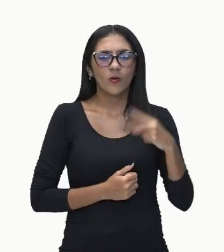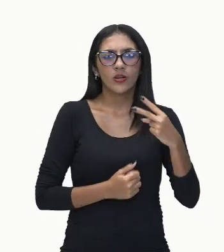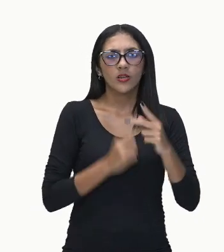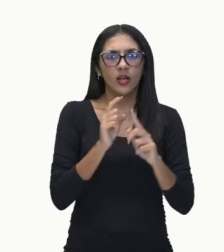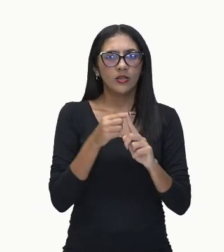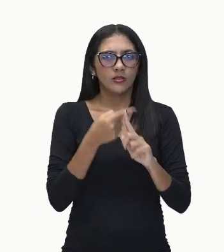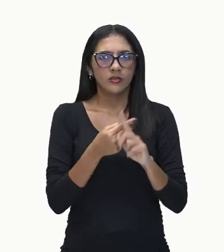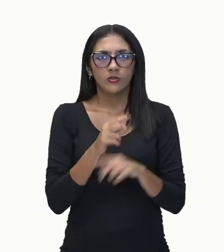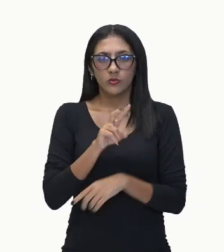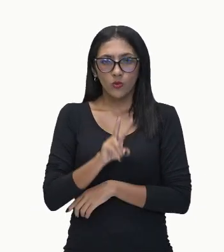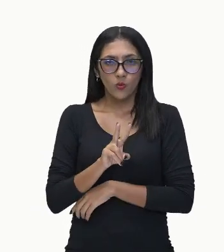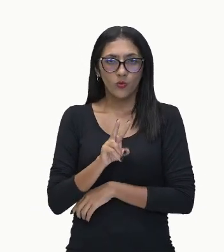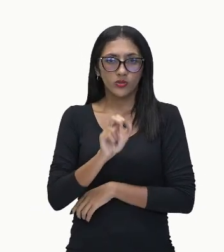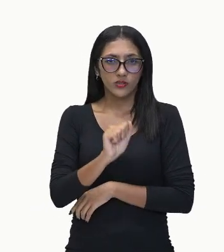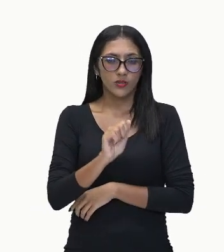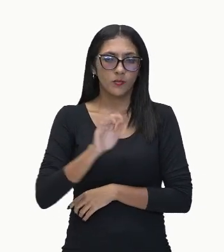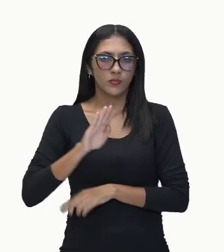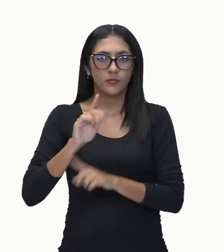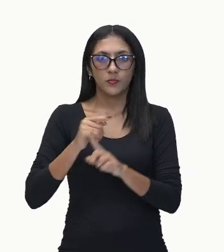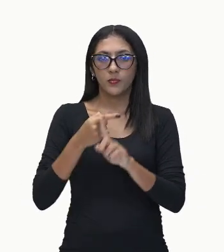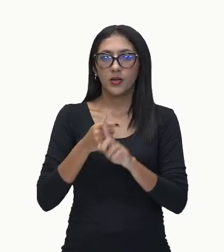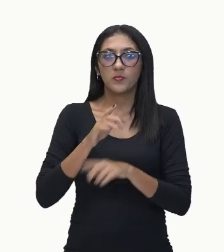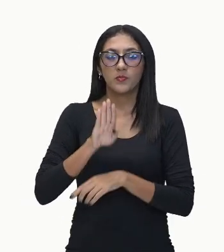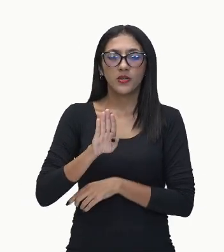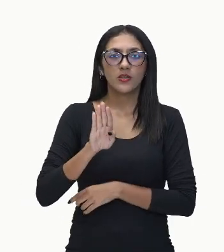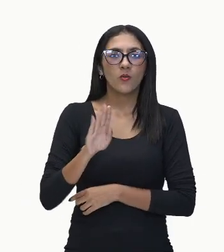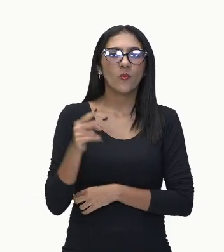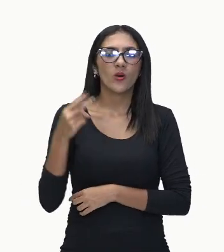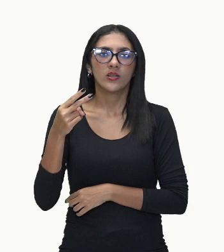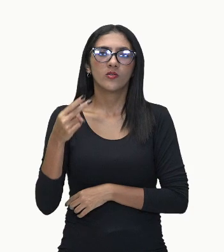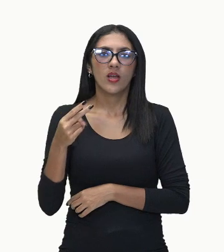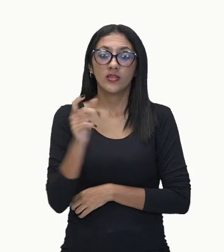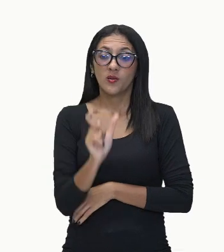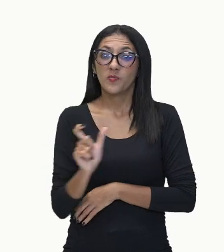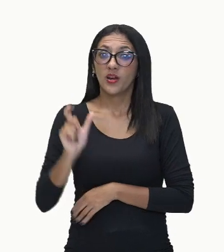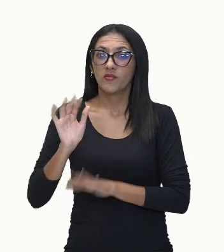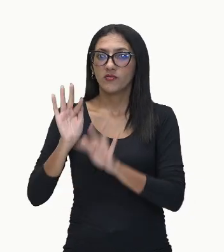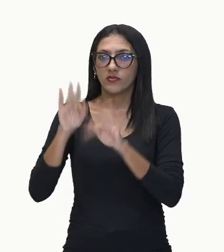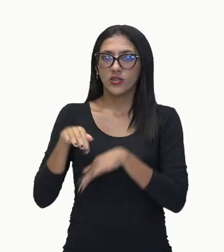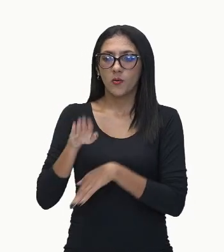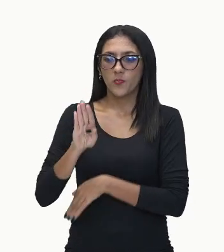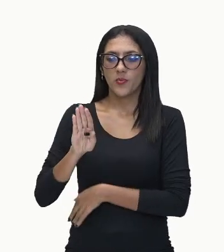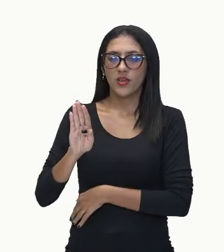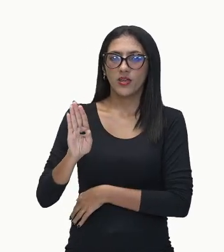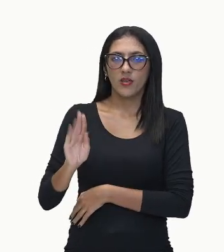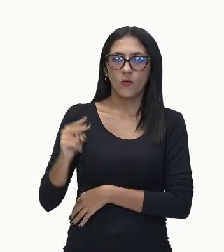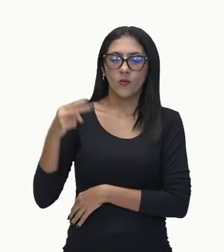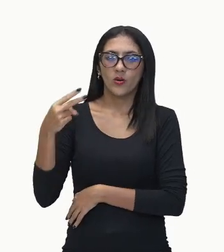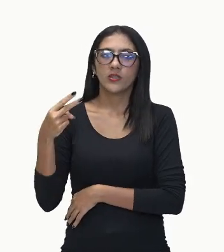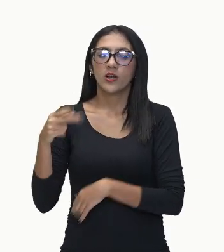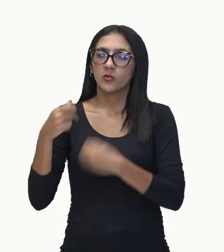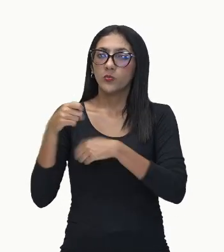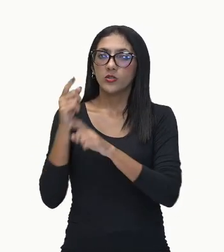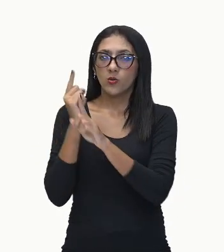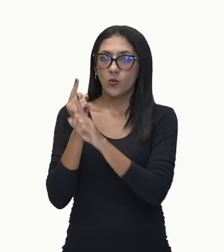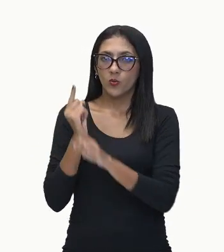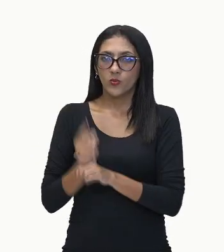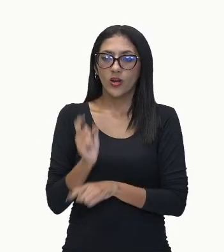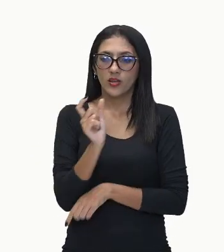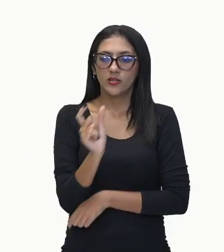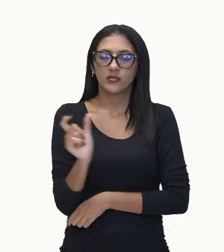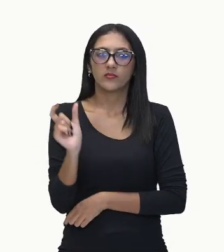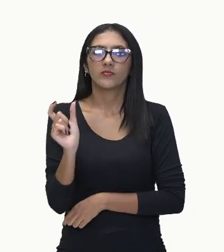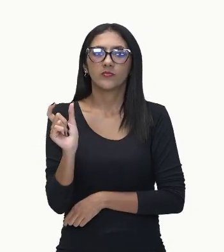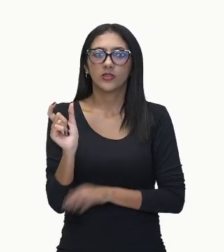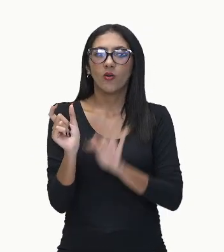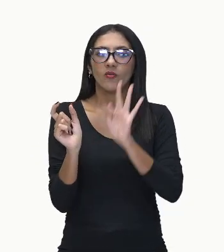+ B qu o constante pessoal é esse termo que está lá no final ele quer que você encontre ele uma vez que